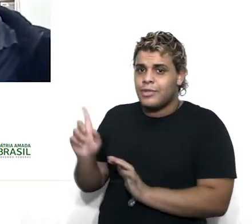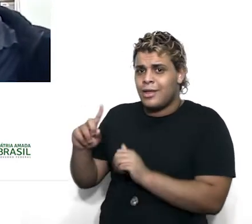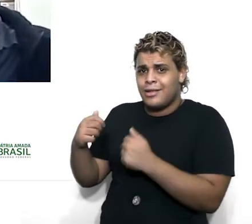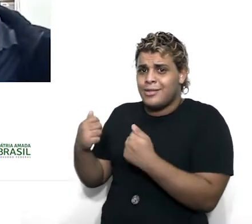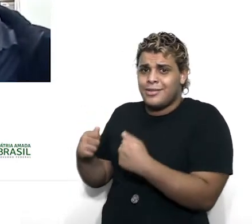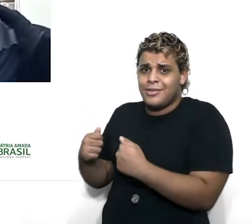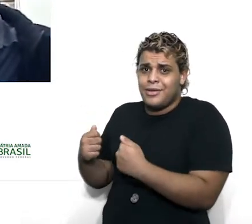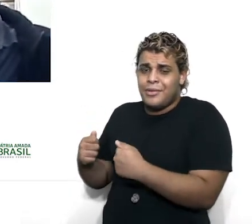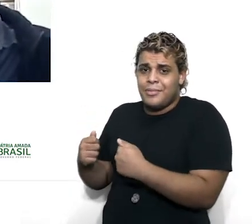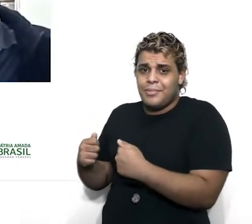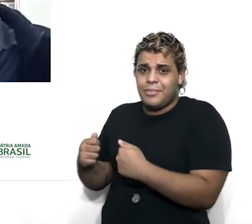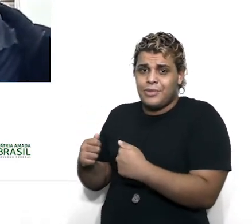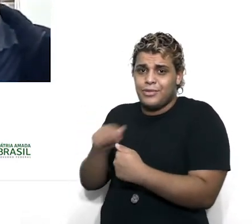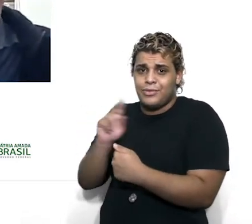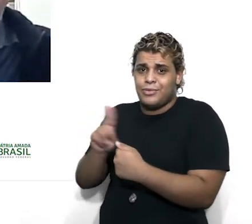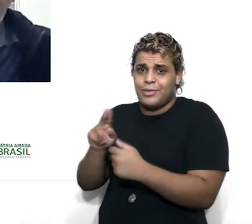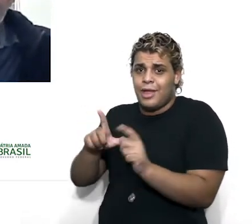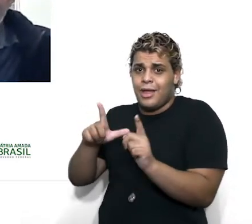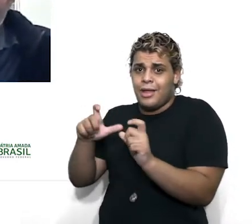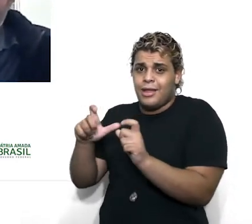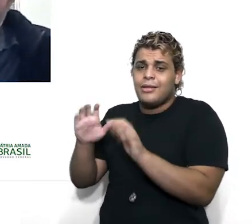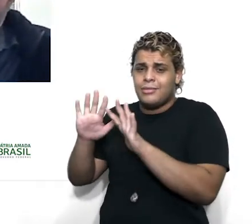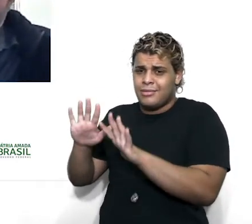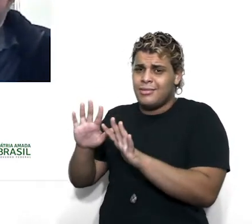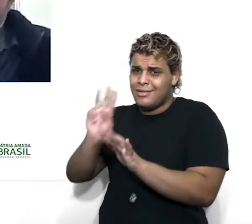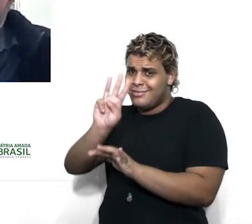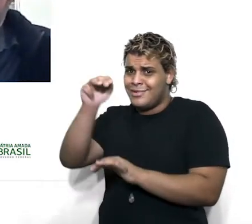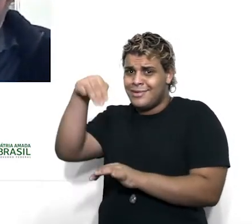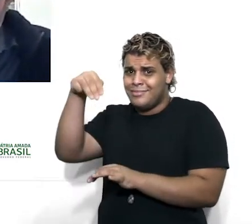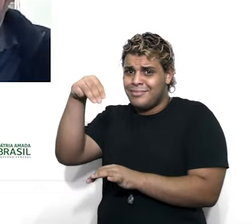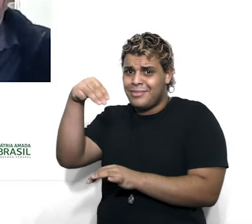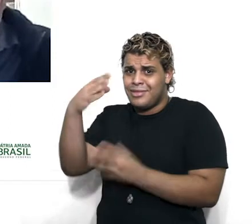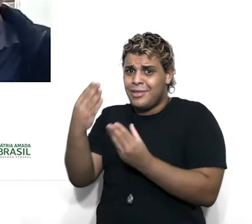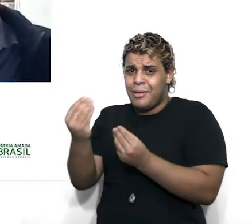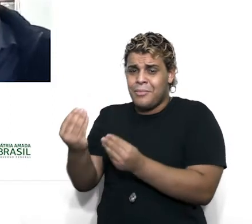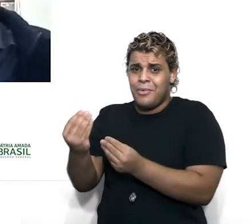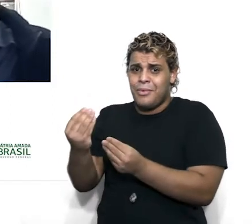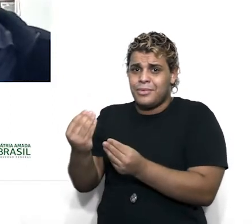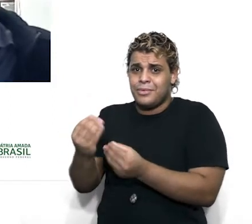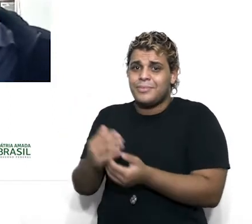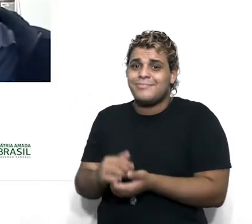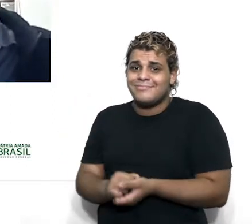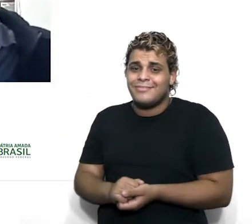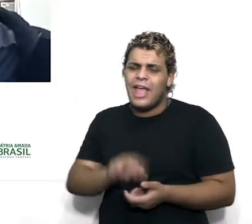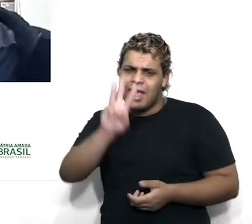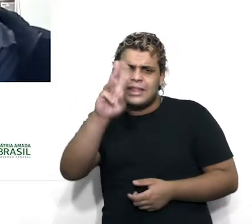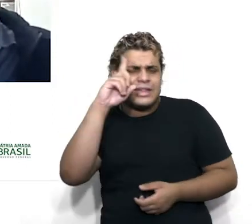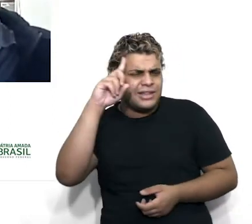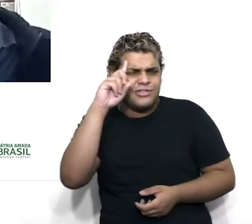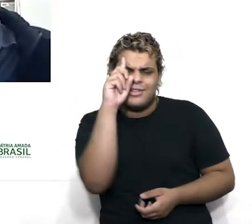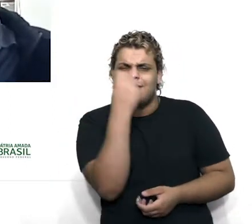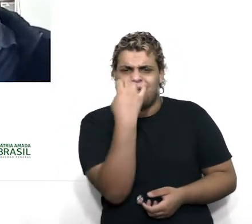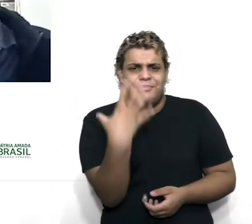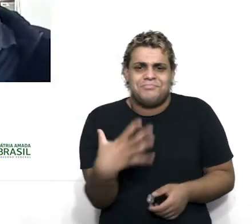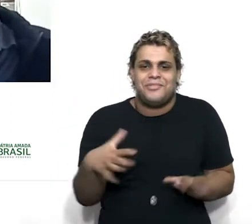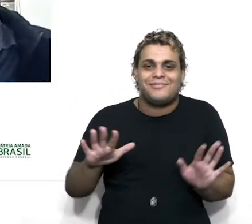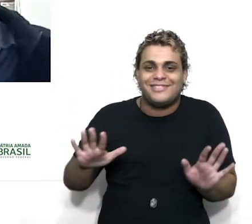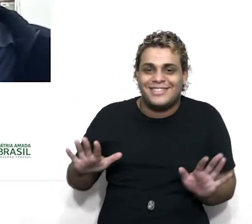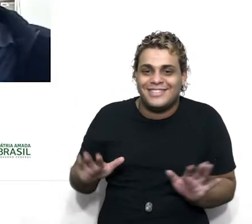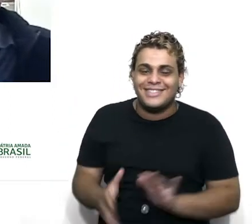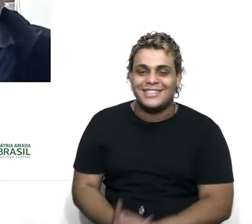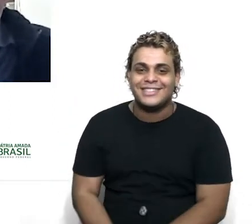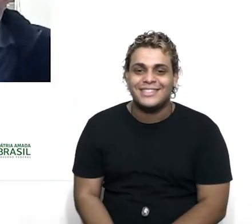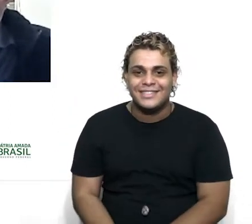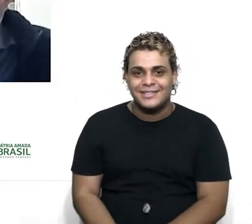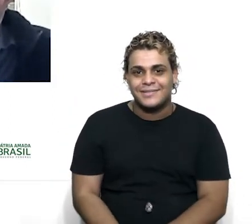a viagem. 3 meses também. 3 meses não. 3 dias, vai, tá bom. 3